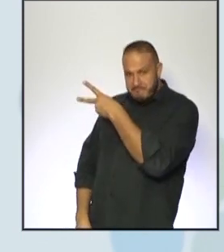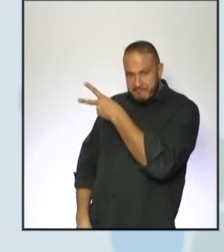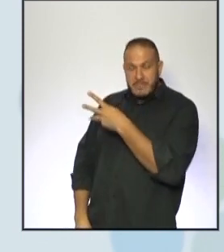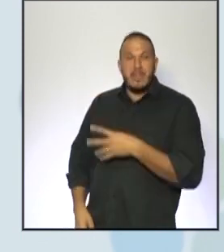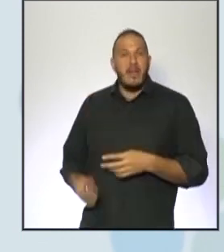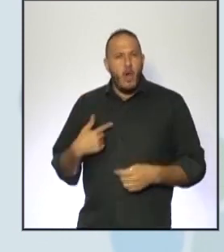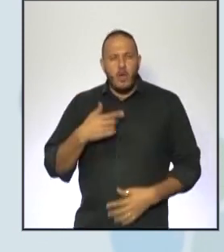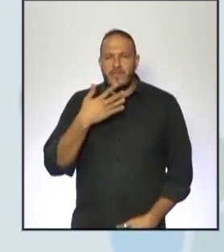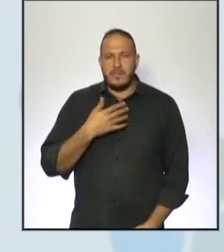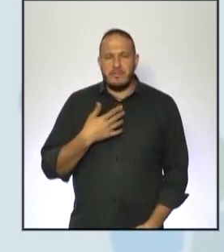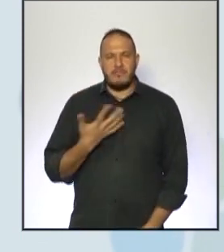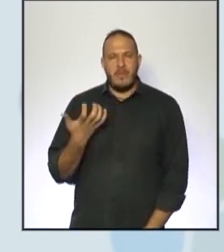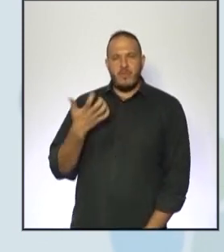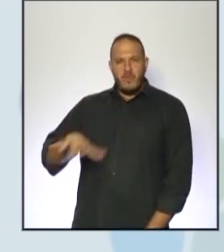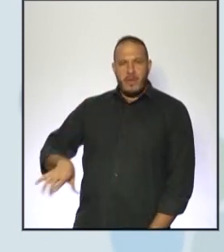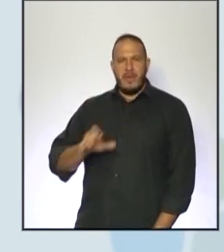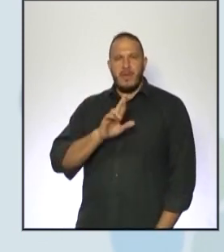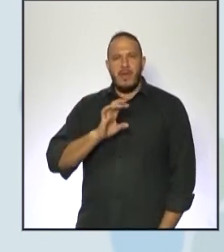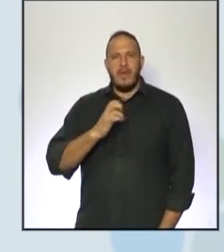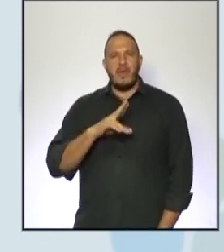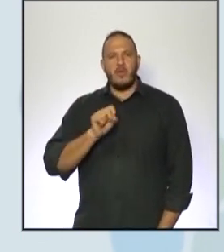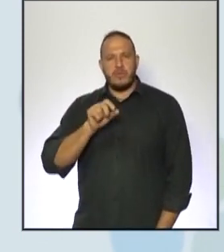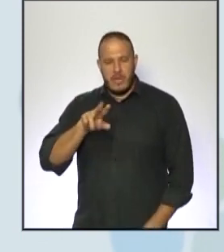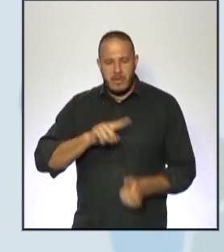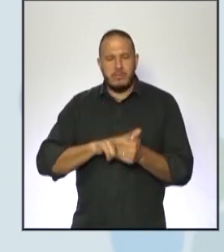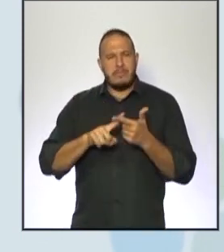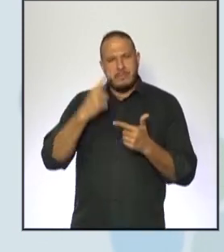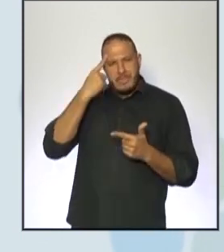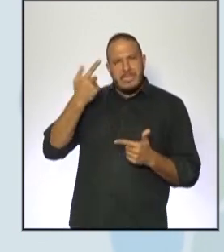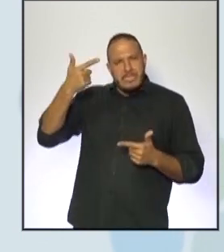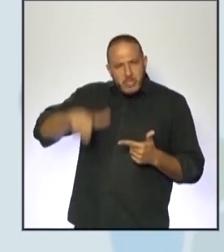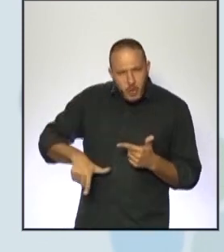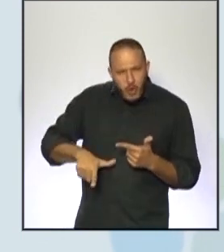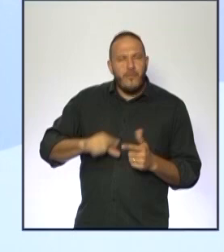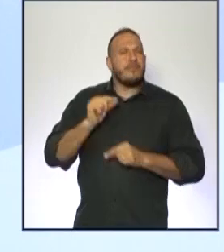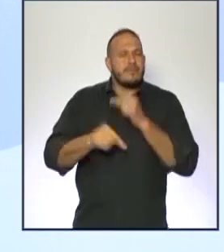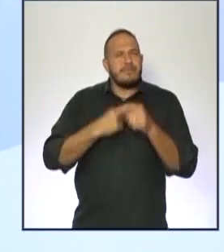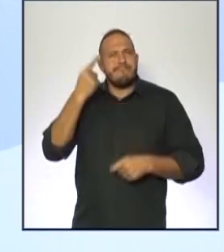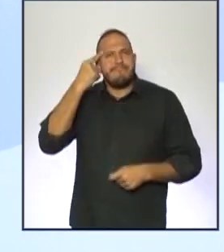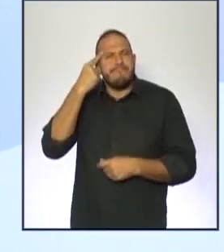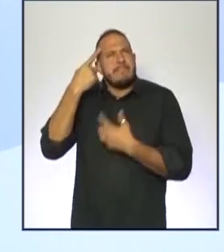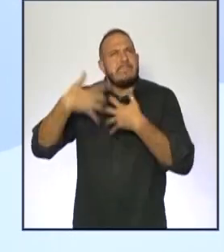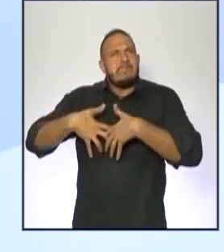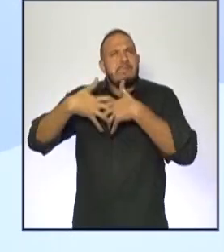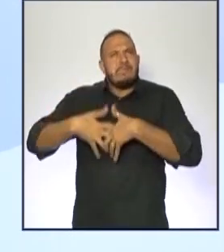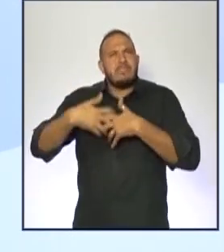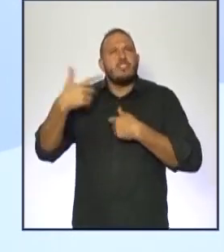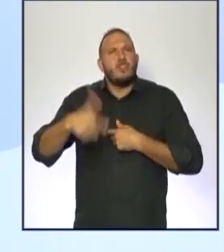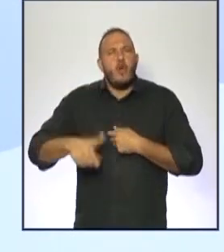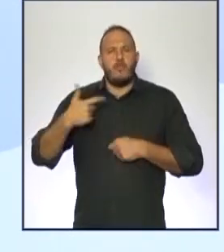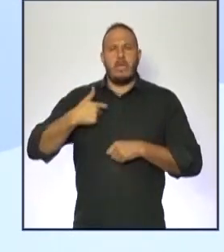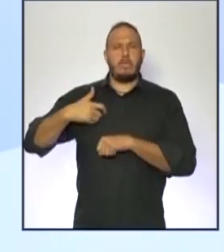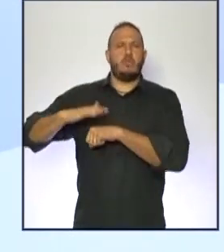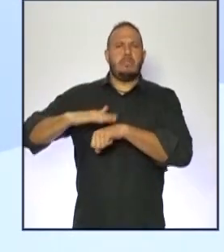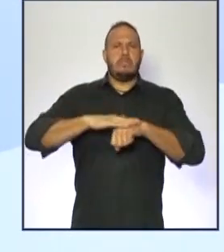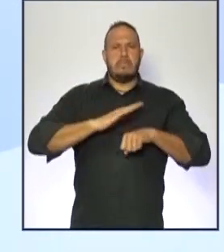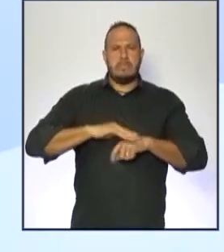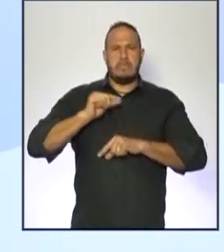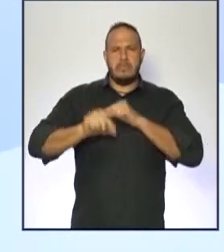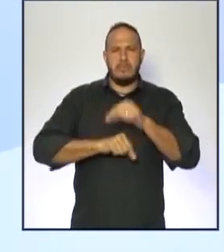gente recusar e da gente repensar. Repensar as nossas ações são essenciais para que a gente